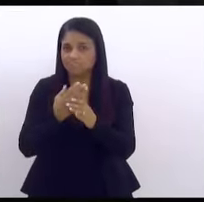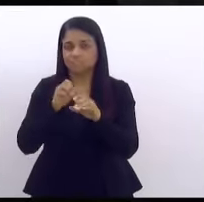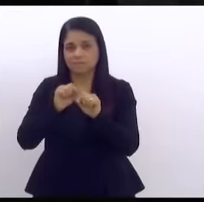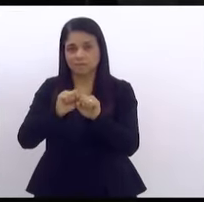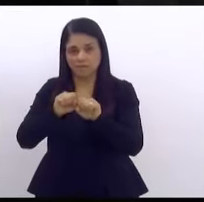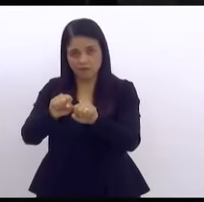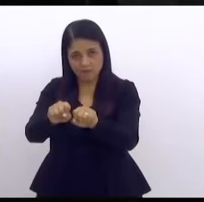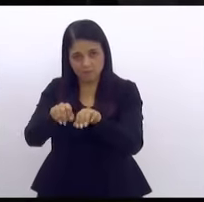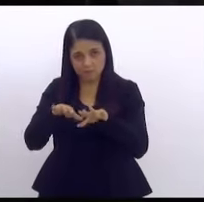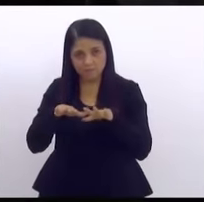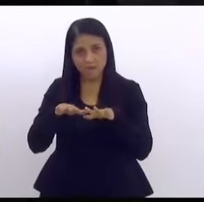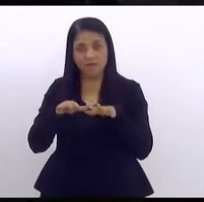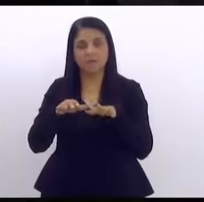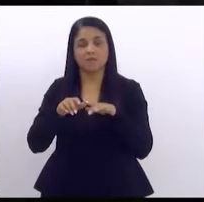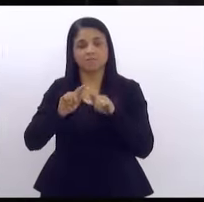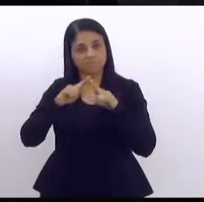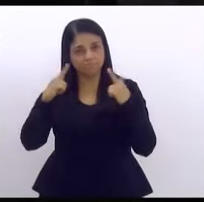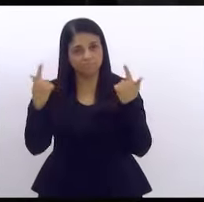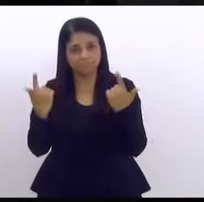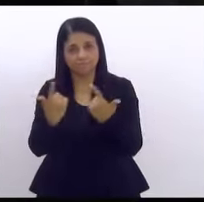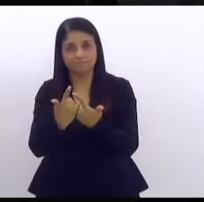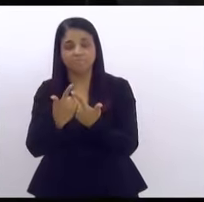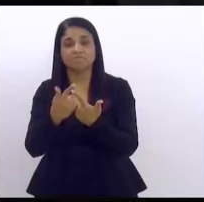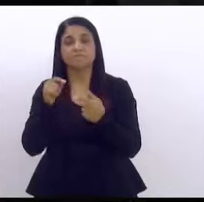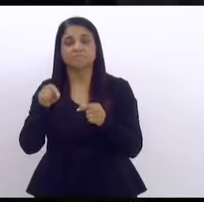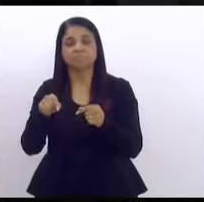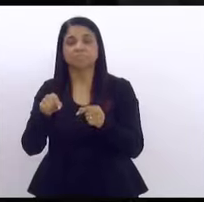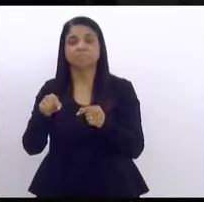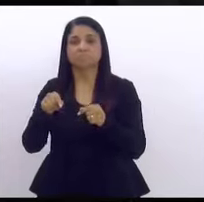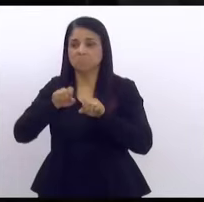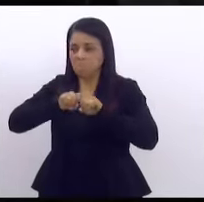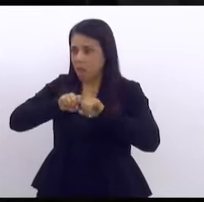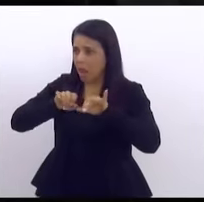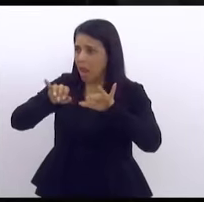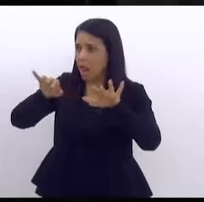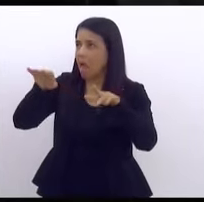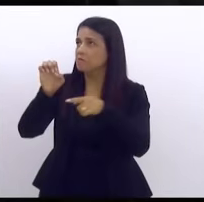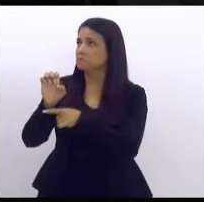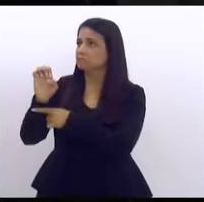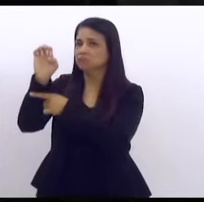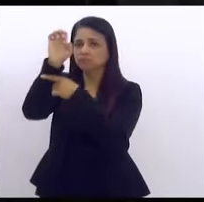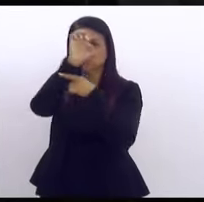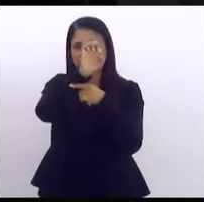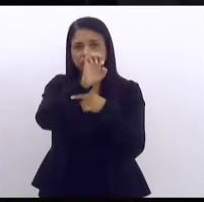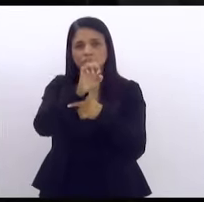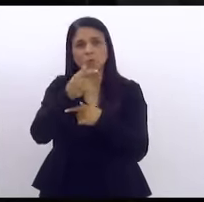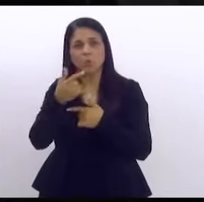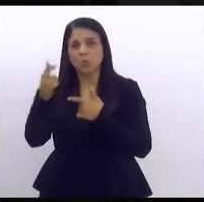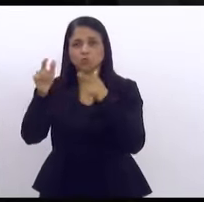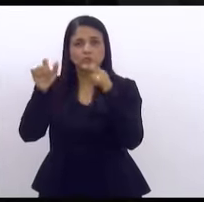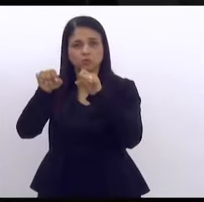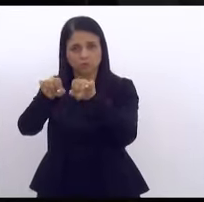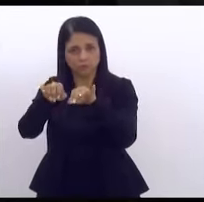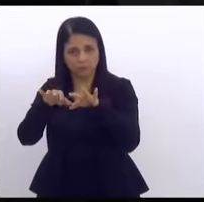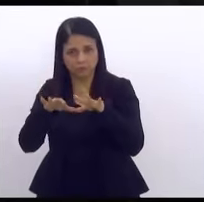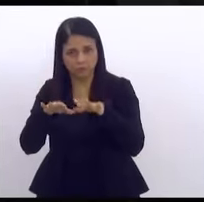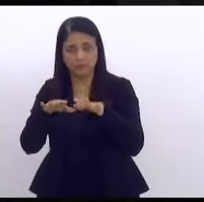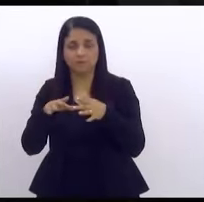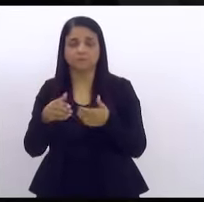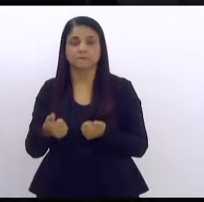para que a gente possa virar um case de sucesso para outros parlamentos. Isso é central. E